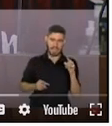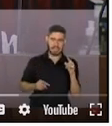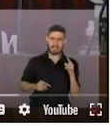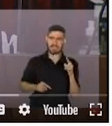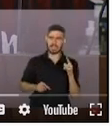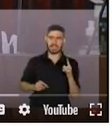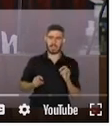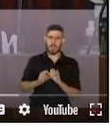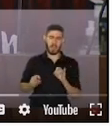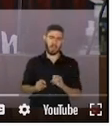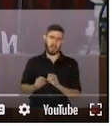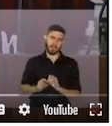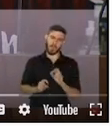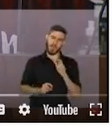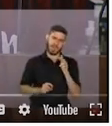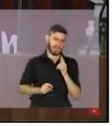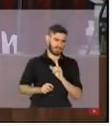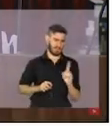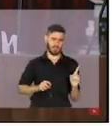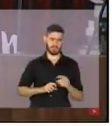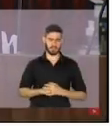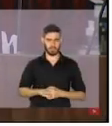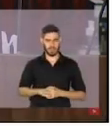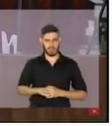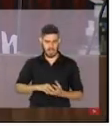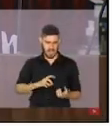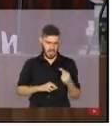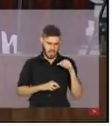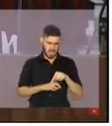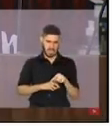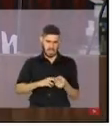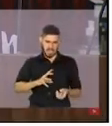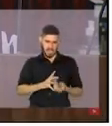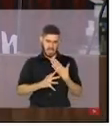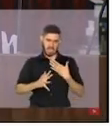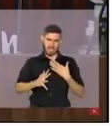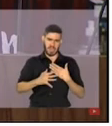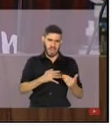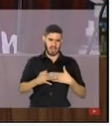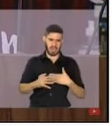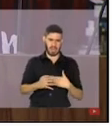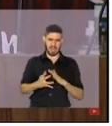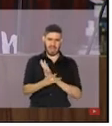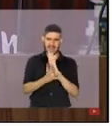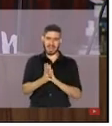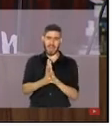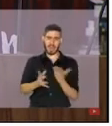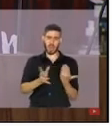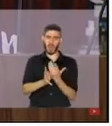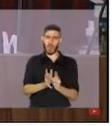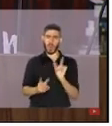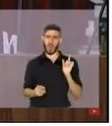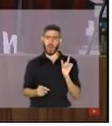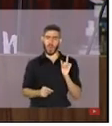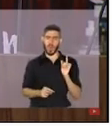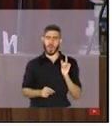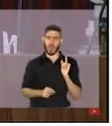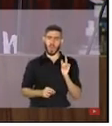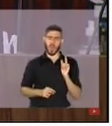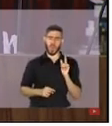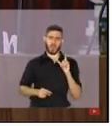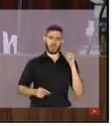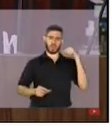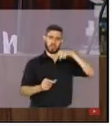toda nós não podemos aqui é criar de forma alguma o precedente avestruz